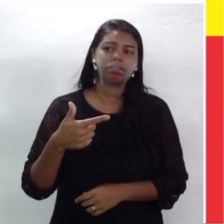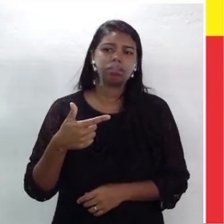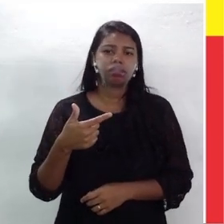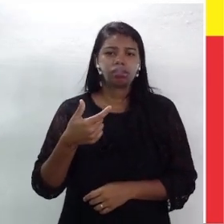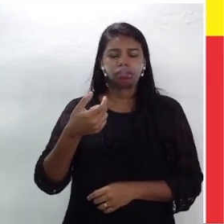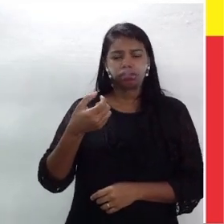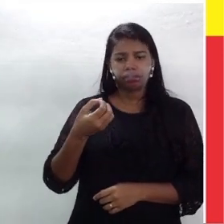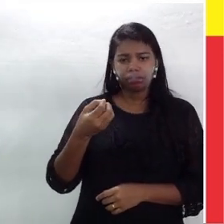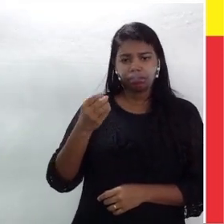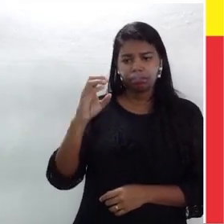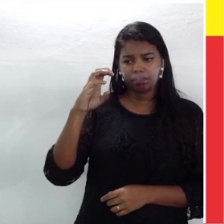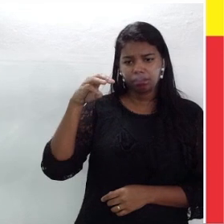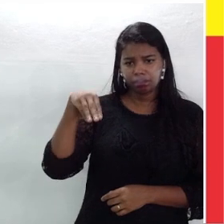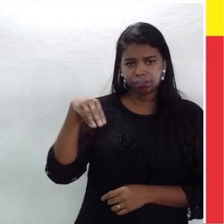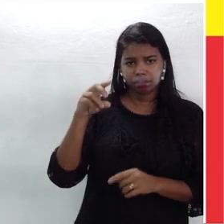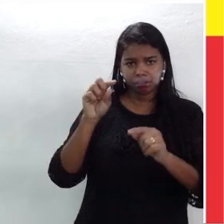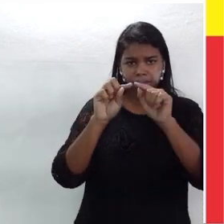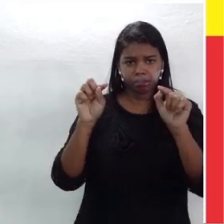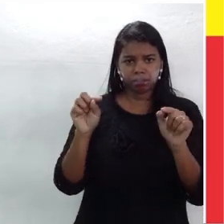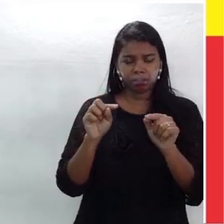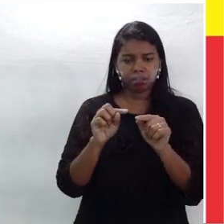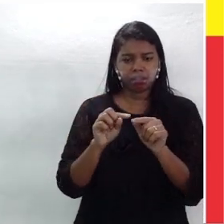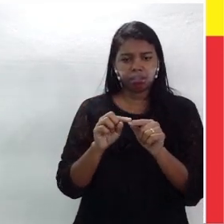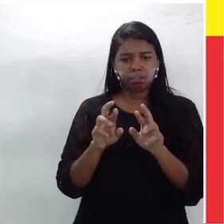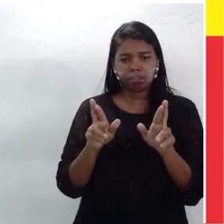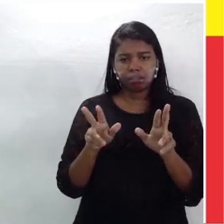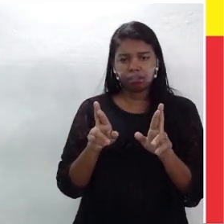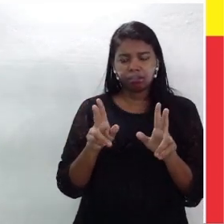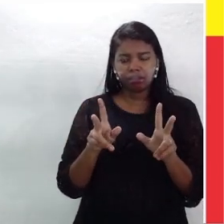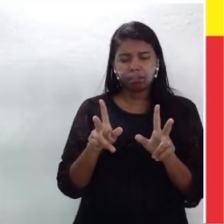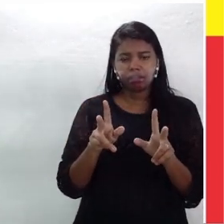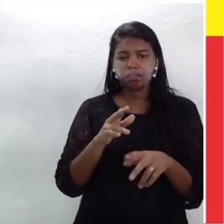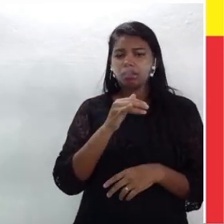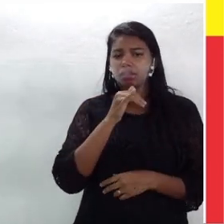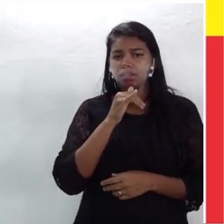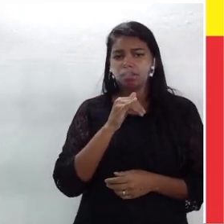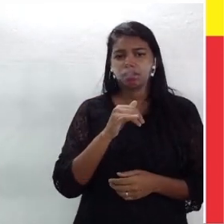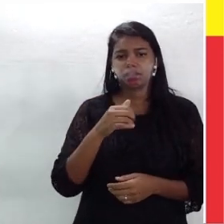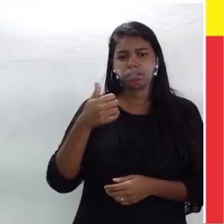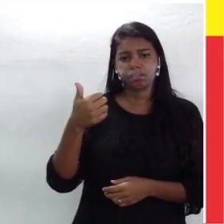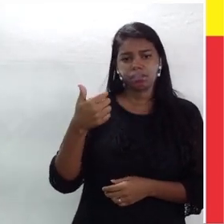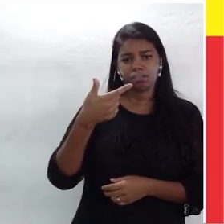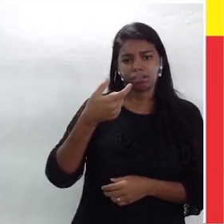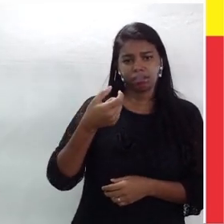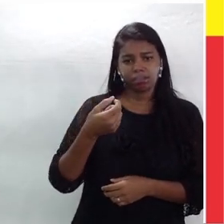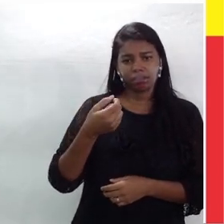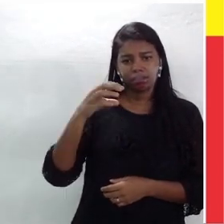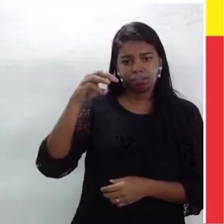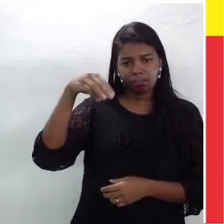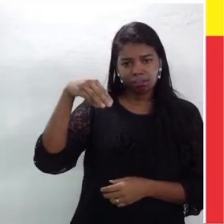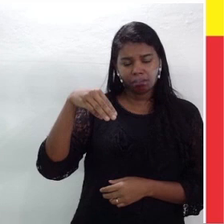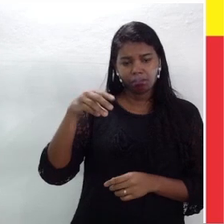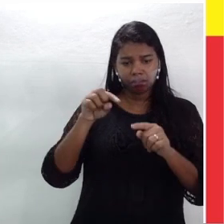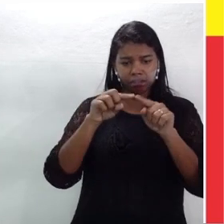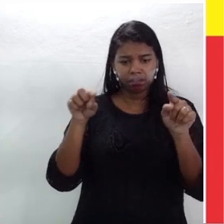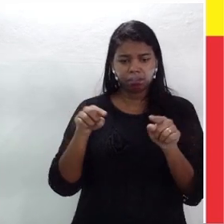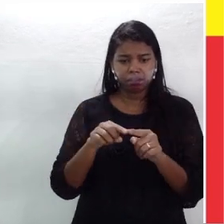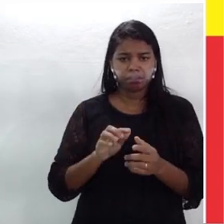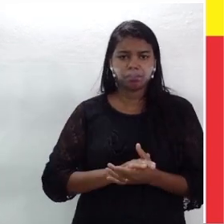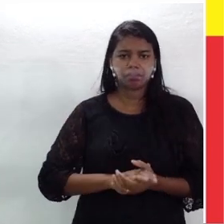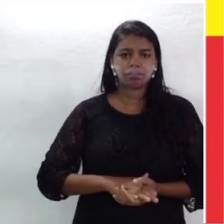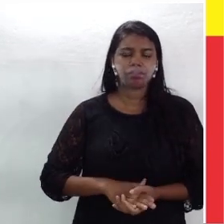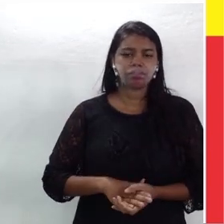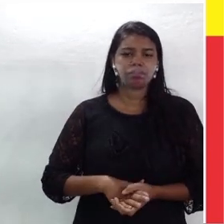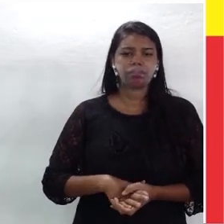centímetros cúbicos. No caso aí, a unidade está diferente, deveria ser 120 metros cúbicos. Perdoe